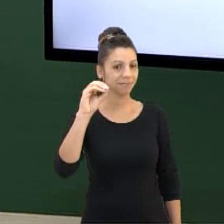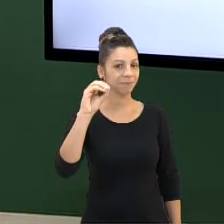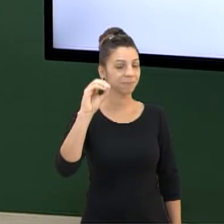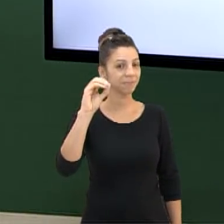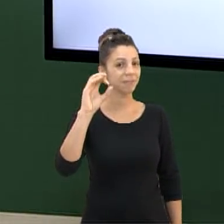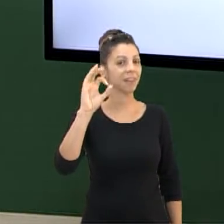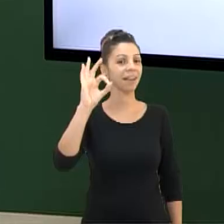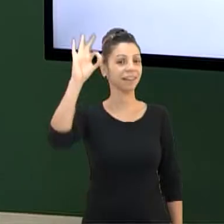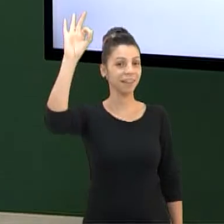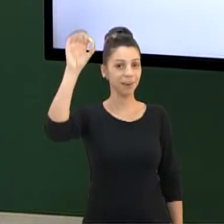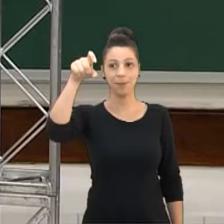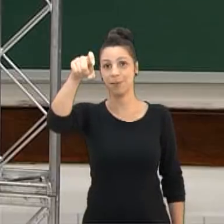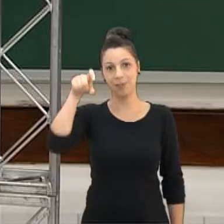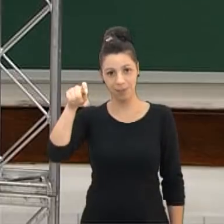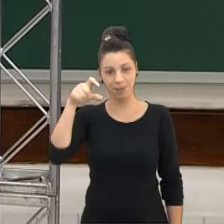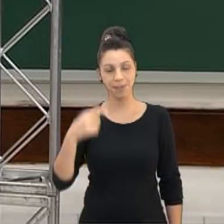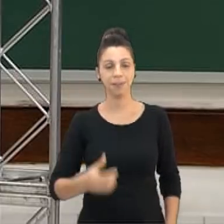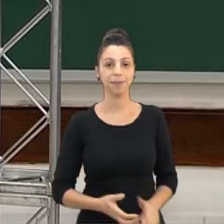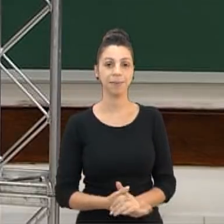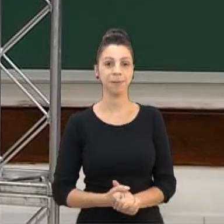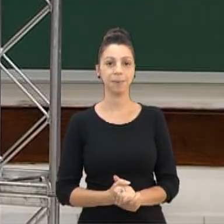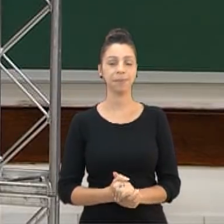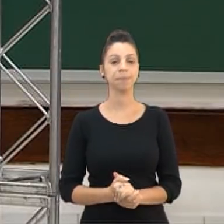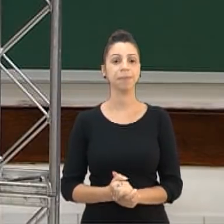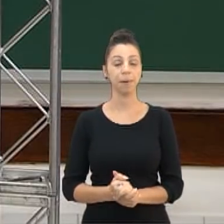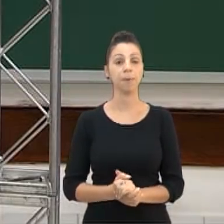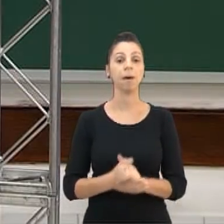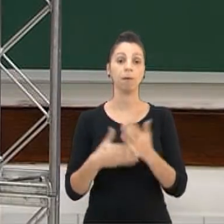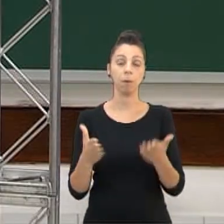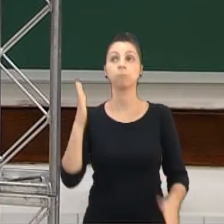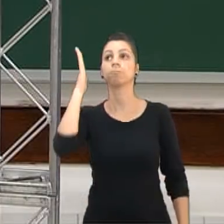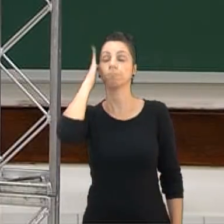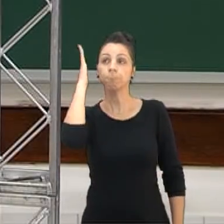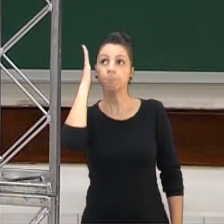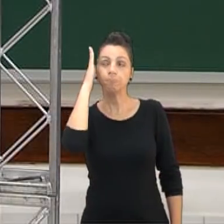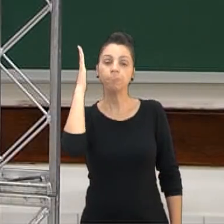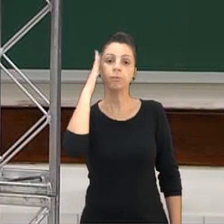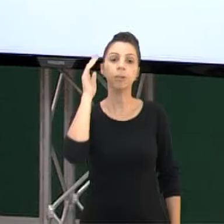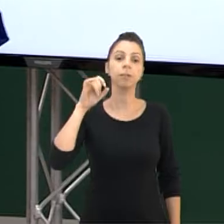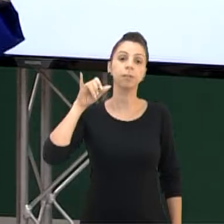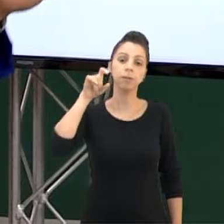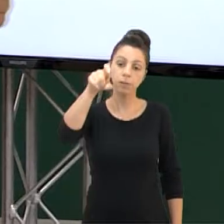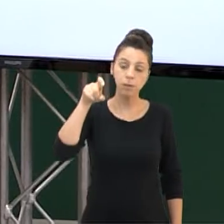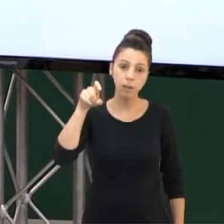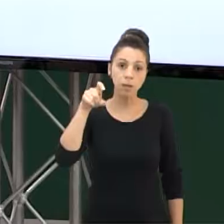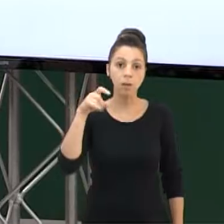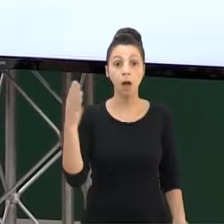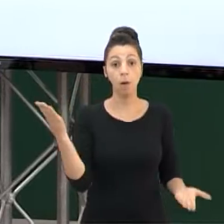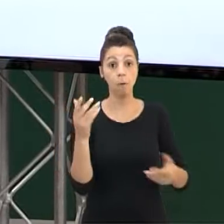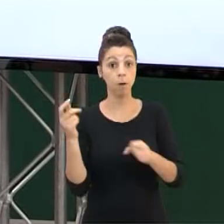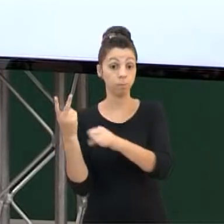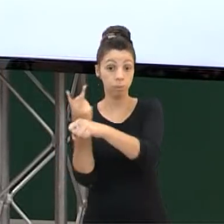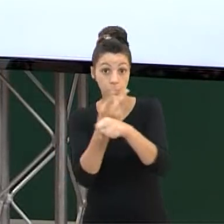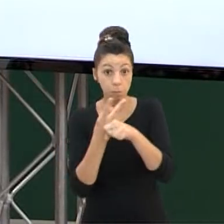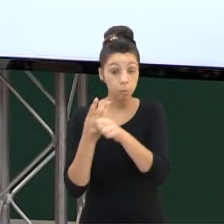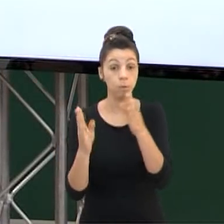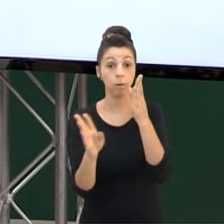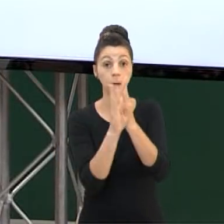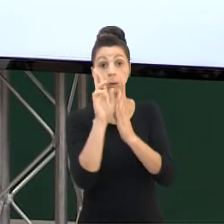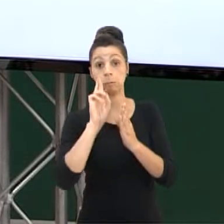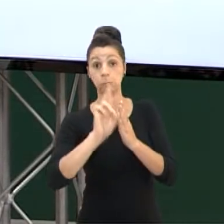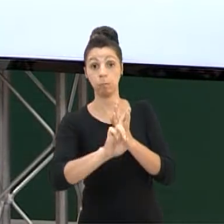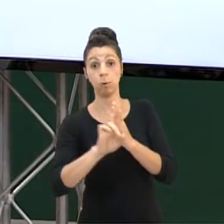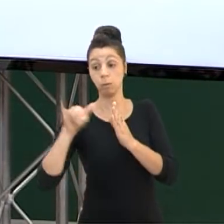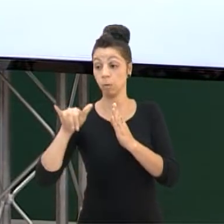90 graus. Bom, eu já sei o valor de x. Se eu já sei o valor de x, preciso buscar o outro valor que ele solicitou.